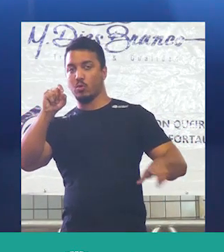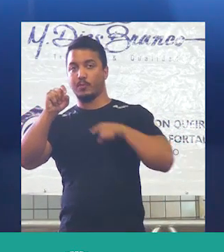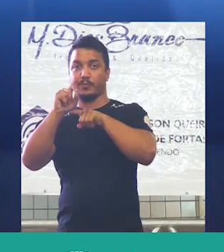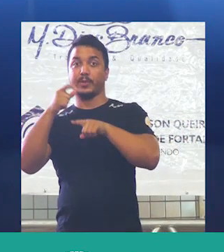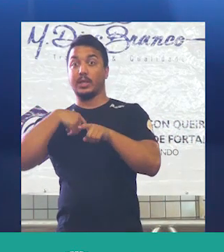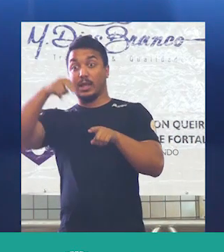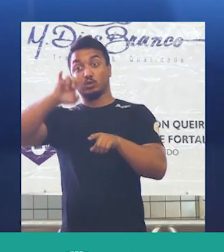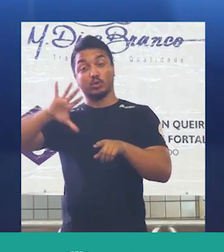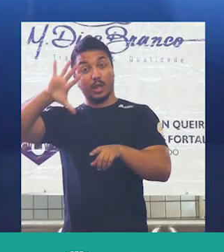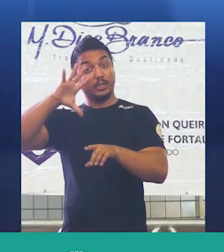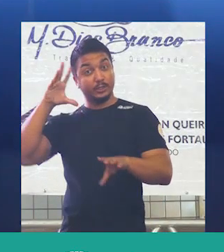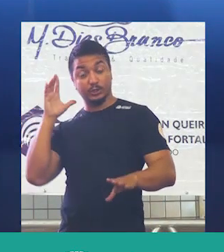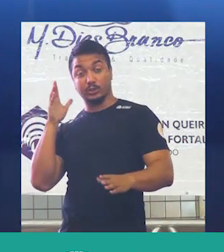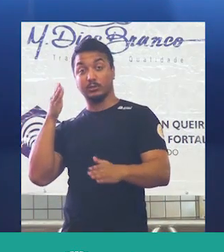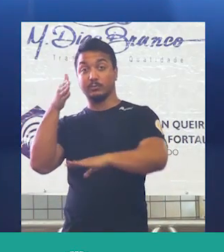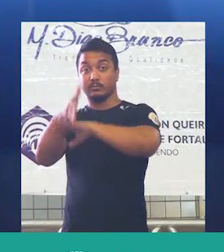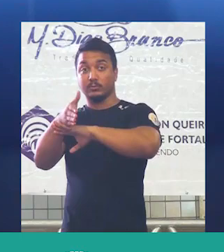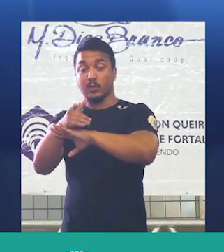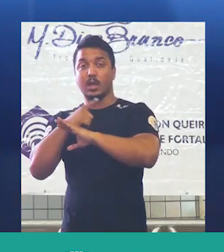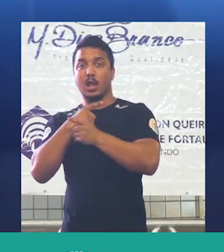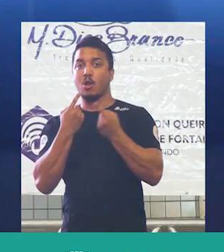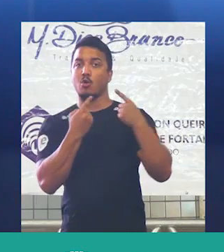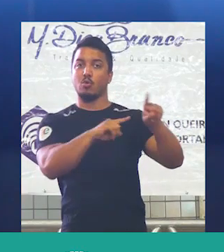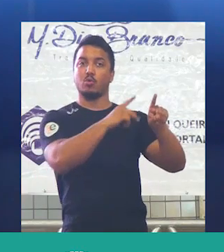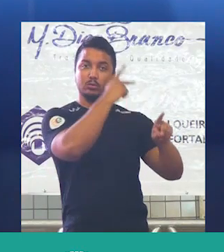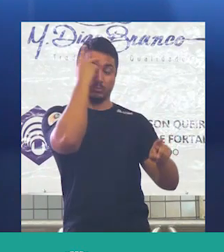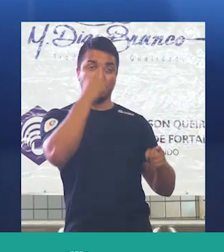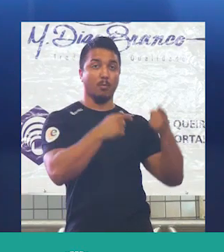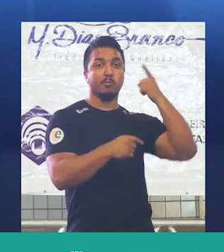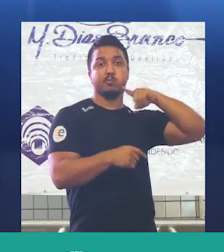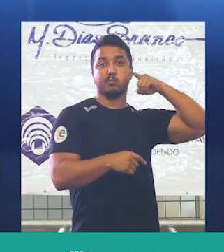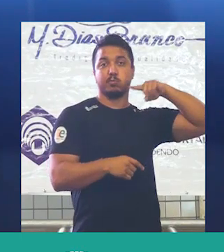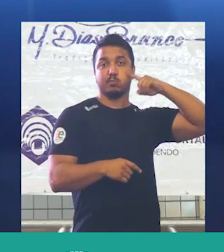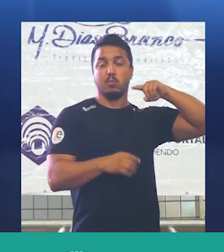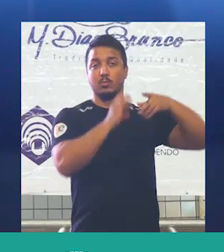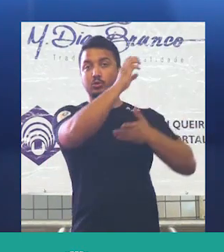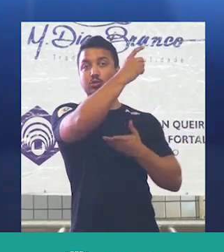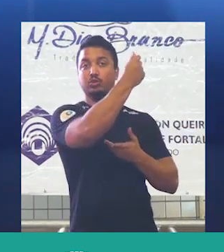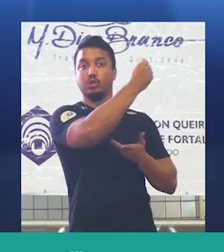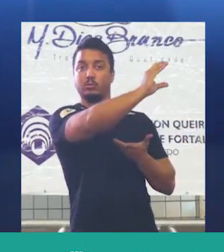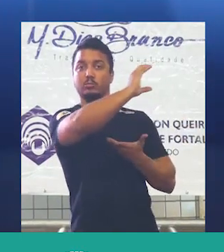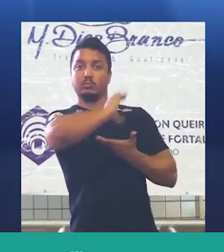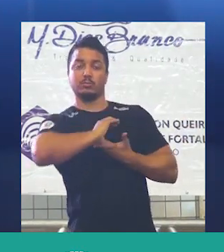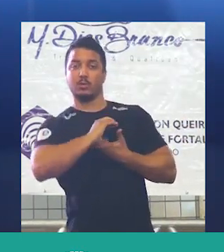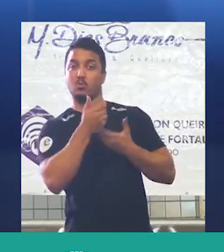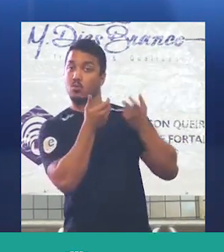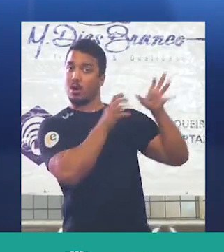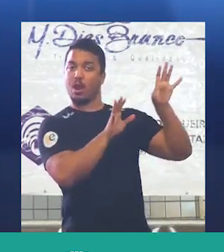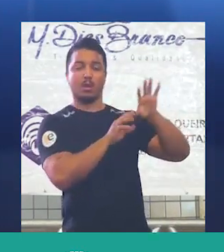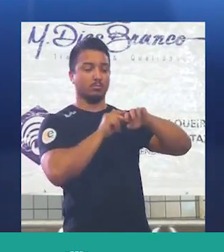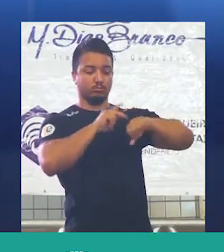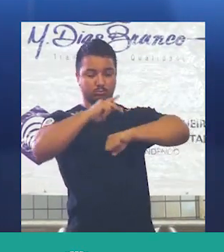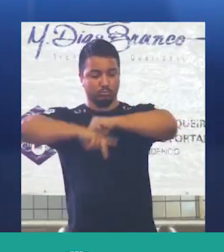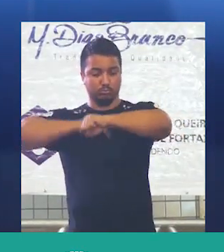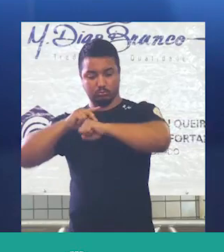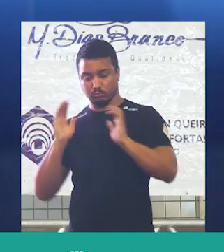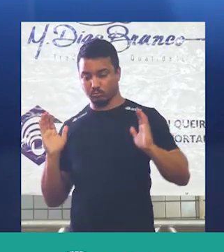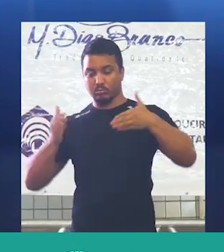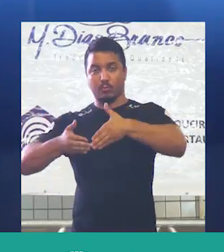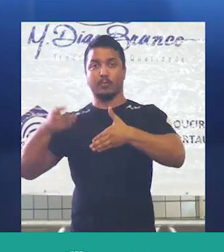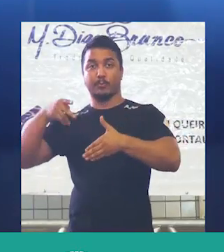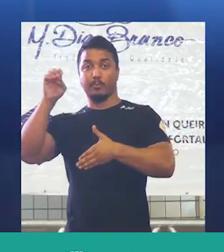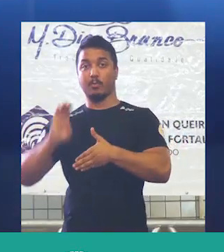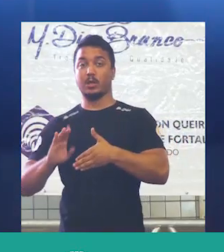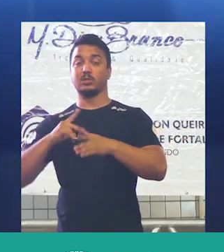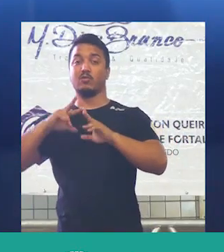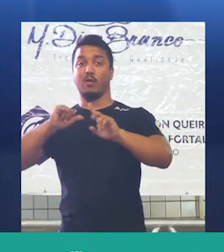era nacionalista, ia contra os interesses dos Estados Unidos e do capital estrangeiro. Nesse momento, ele anuncia que no Brasil